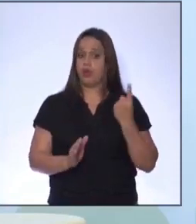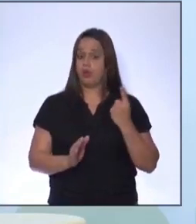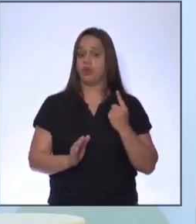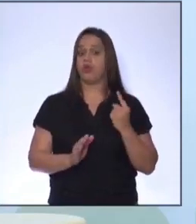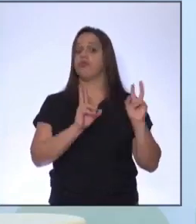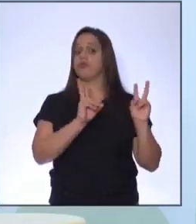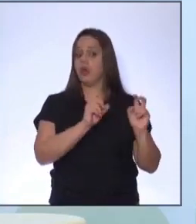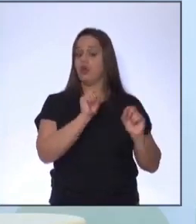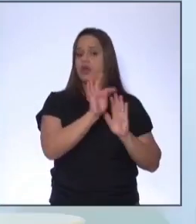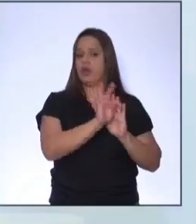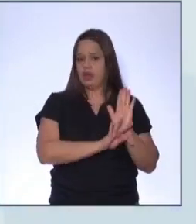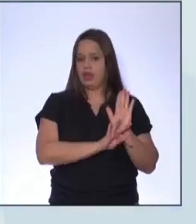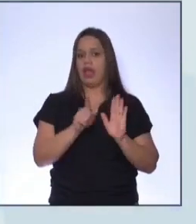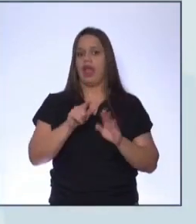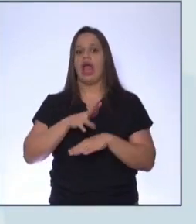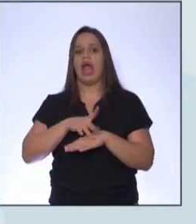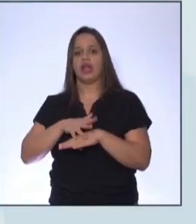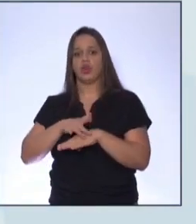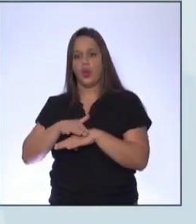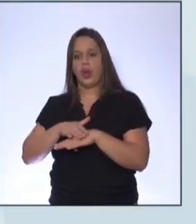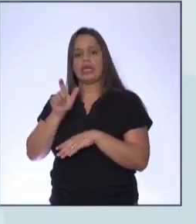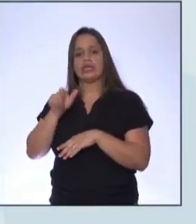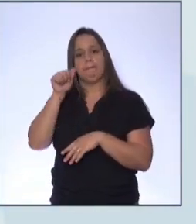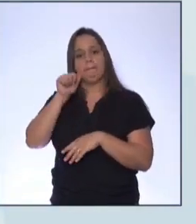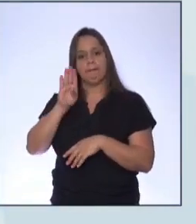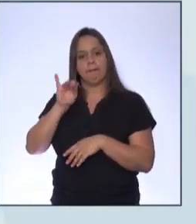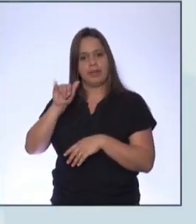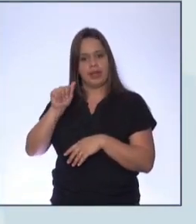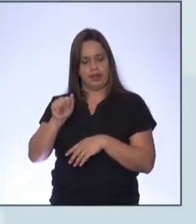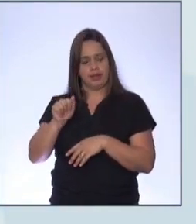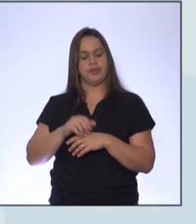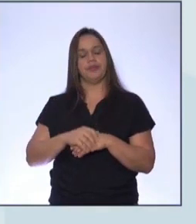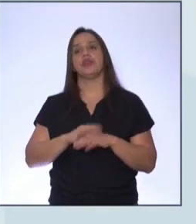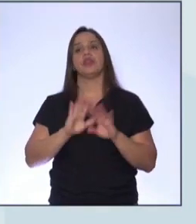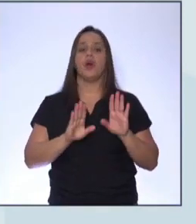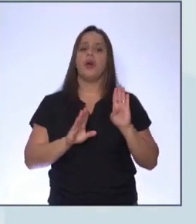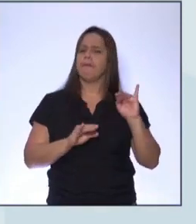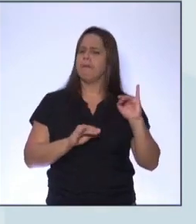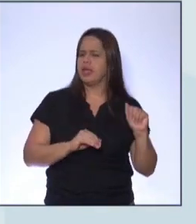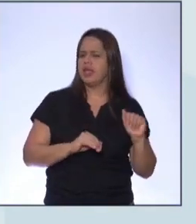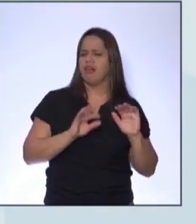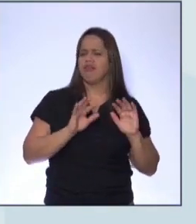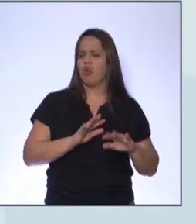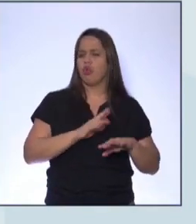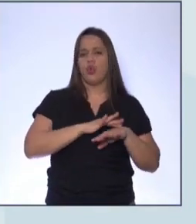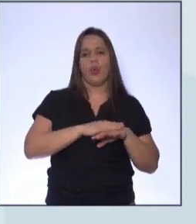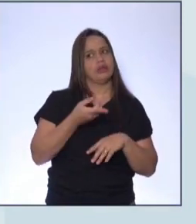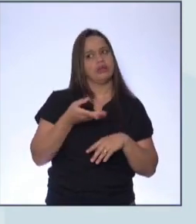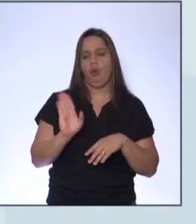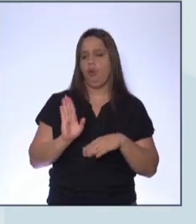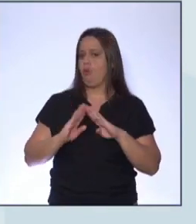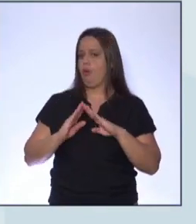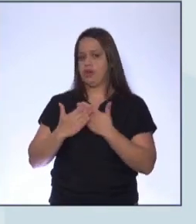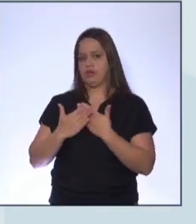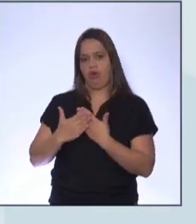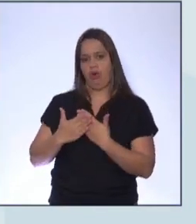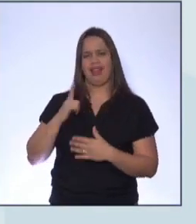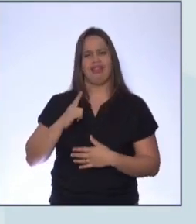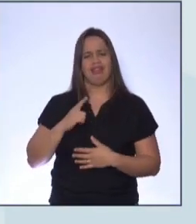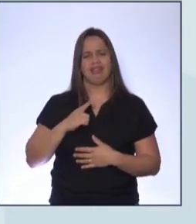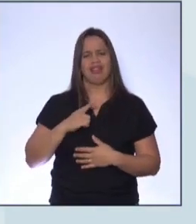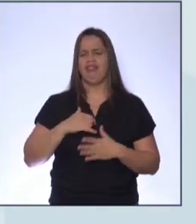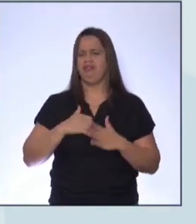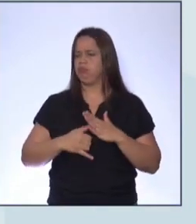O primeiro caso chama-se A Doença de Bia, né? Então, vamos lá. Bia ficou doente e não foi à escola. Ela teve diarreia